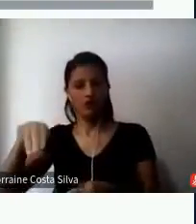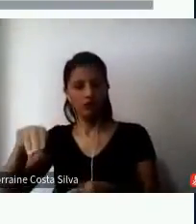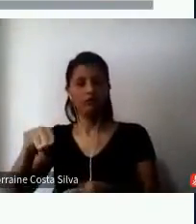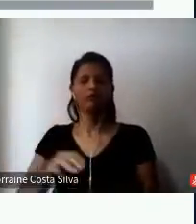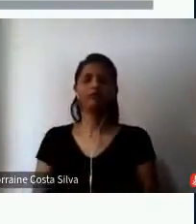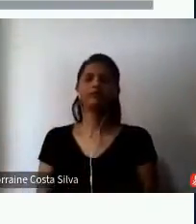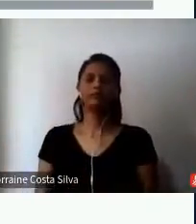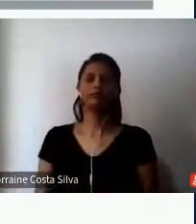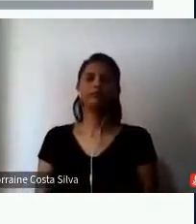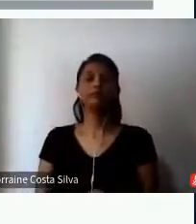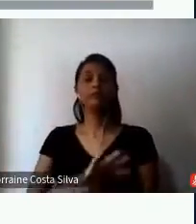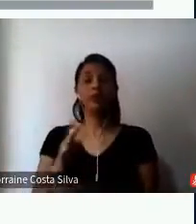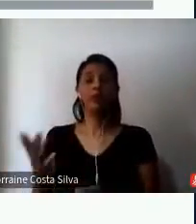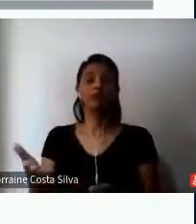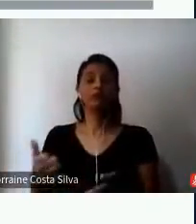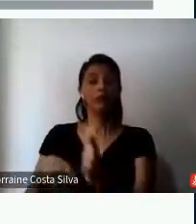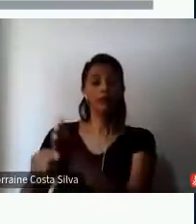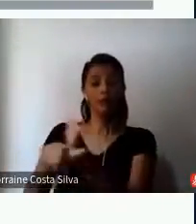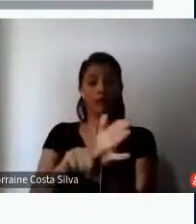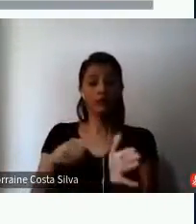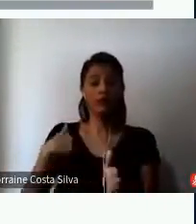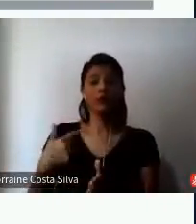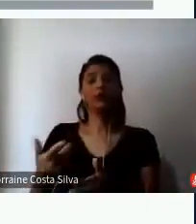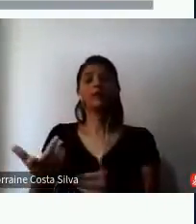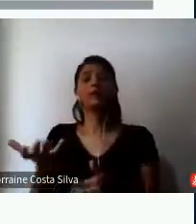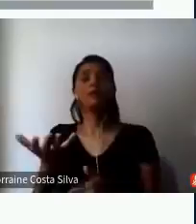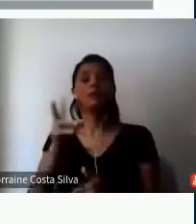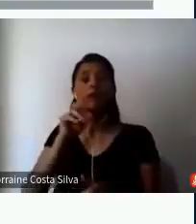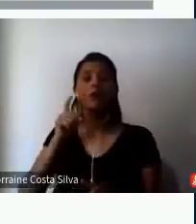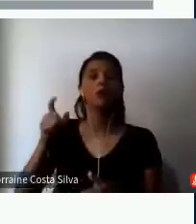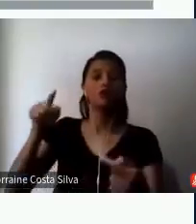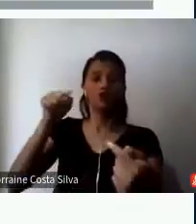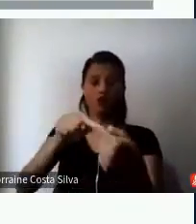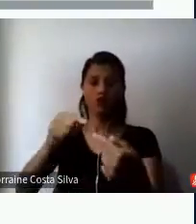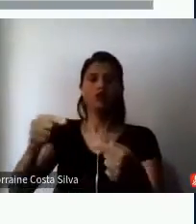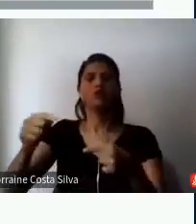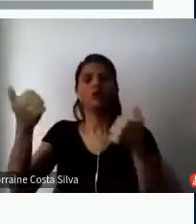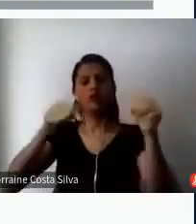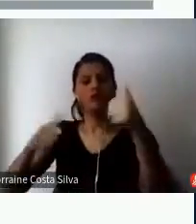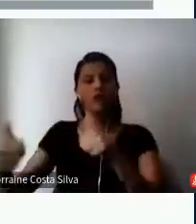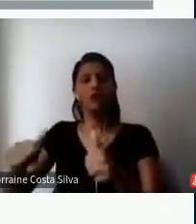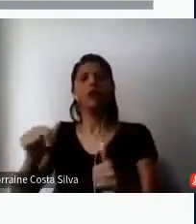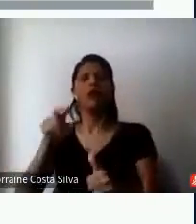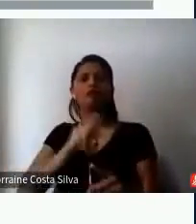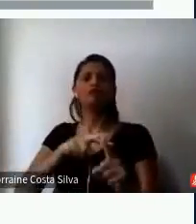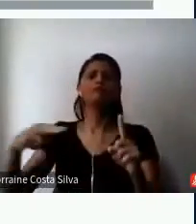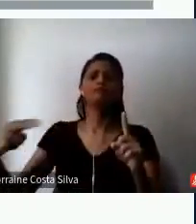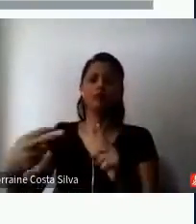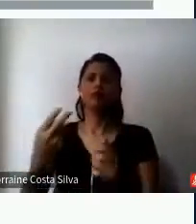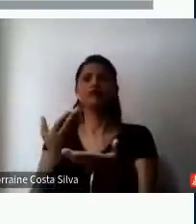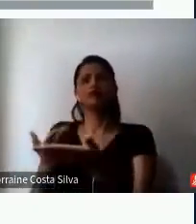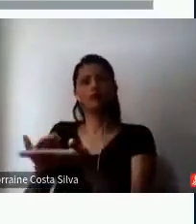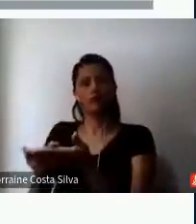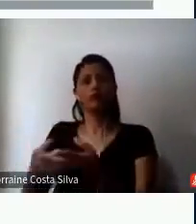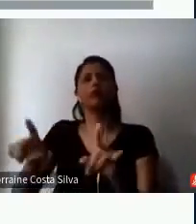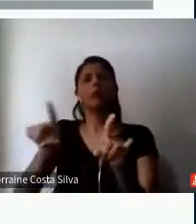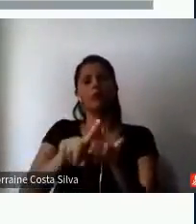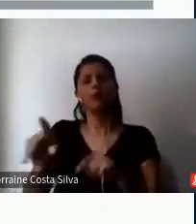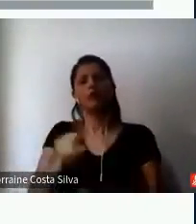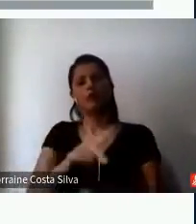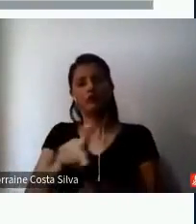nesse trabalho, nós queremos avaliar a percepção de estudantes e professores quanto a essas políticas socioeducacionais voltadas ao enfrentamento da